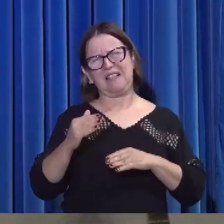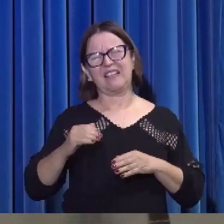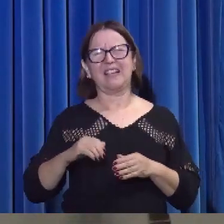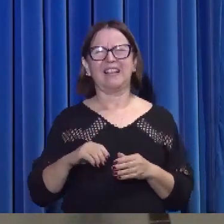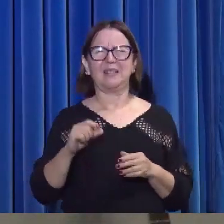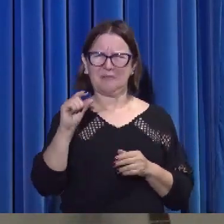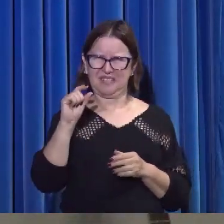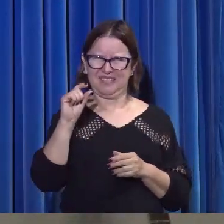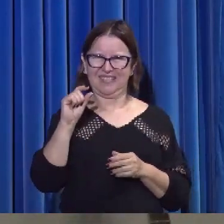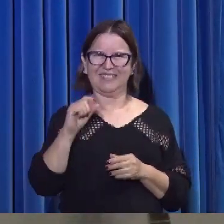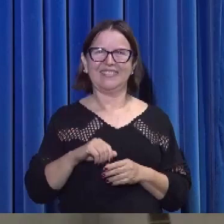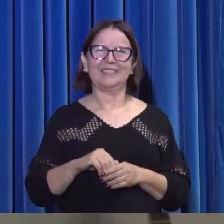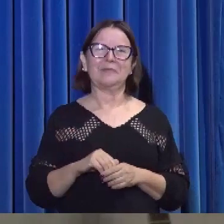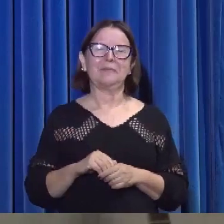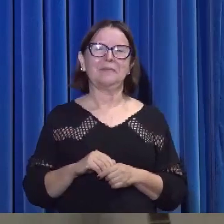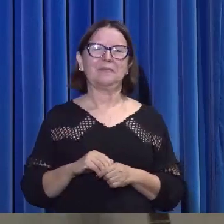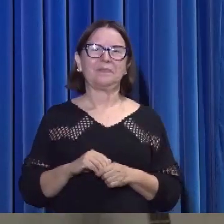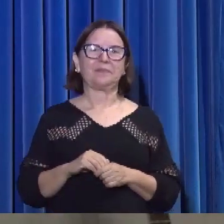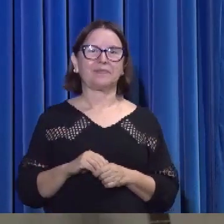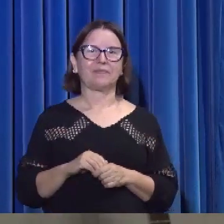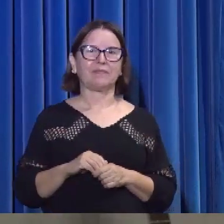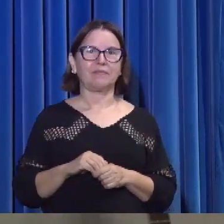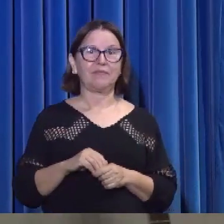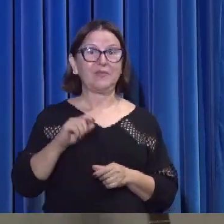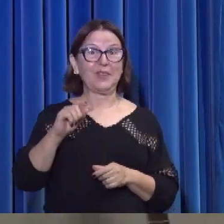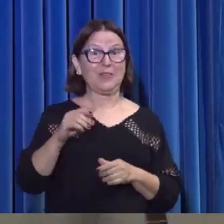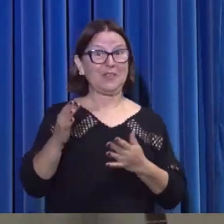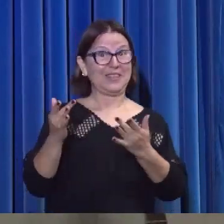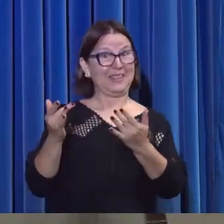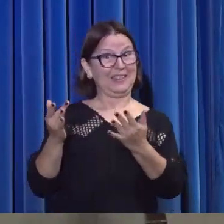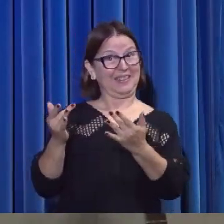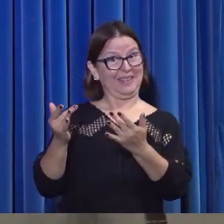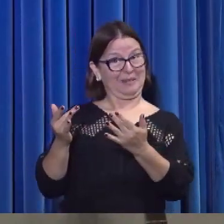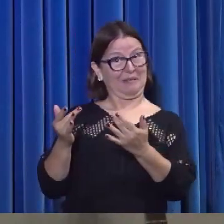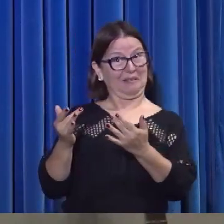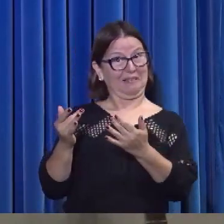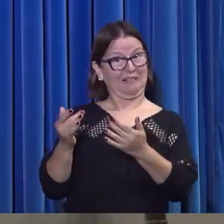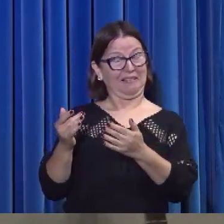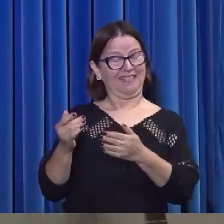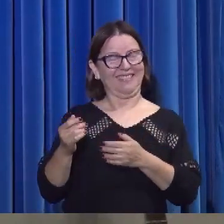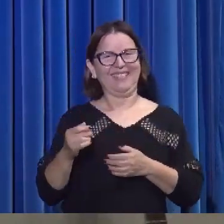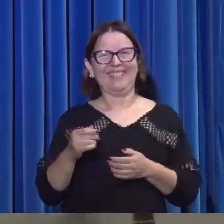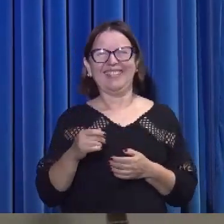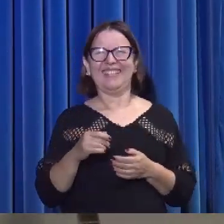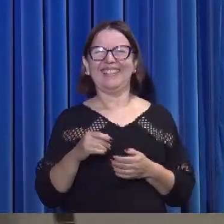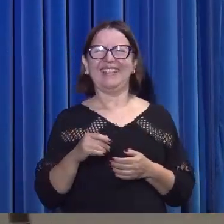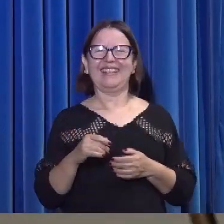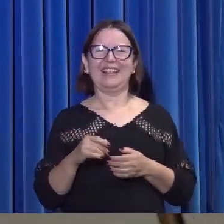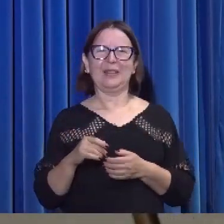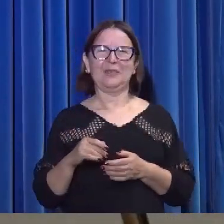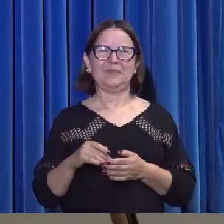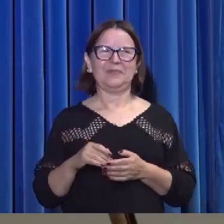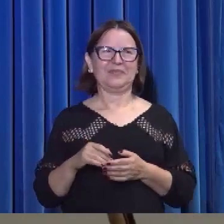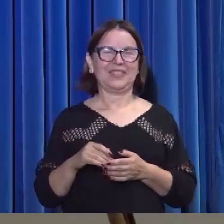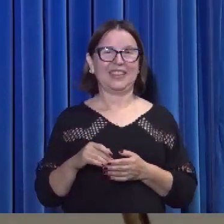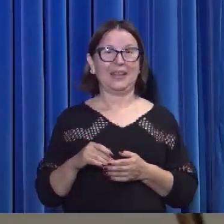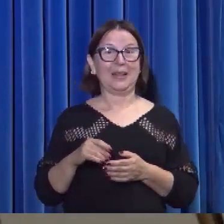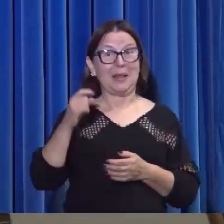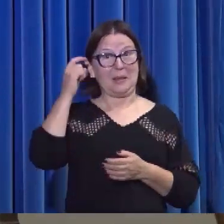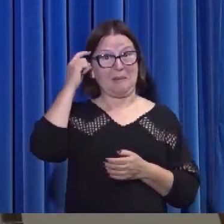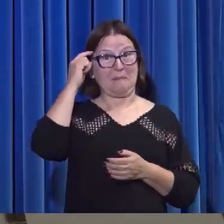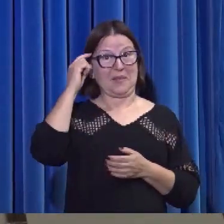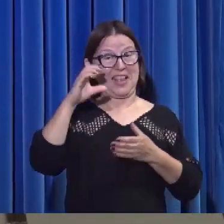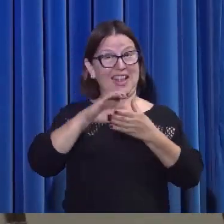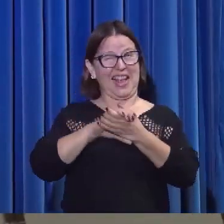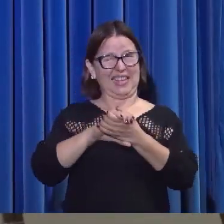pouco. Você que está namorando aí, que está flertando, que está aí, vai para namorar, para casar... E